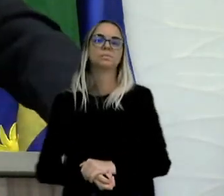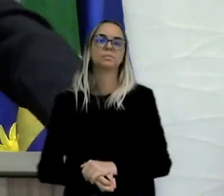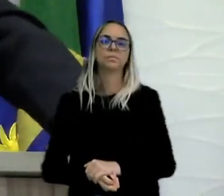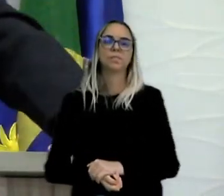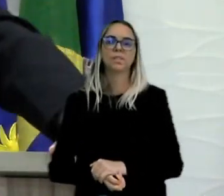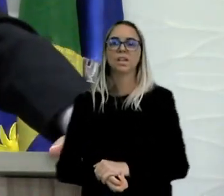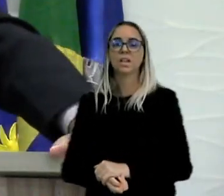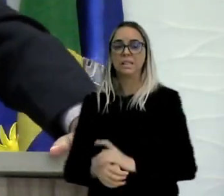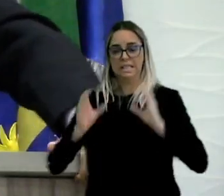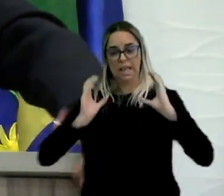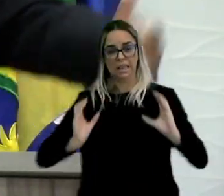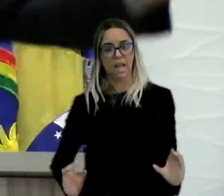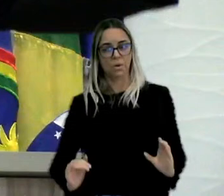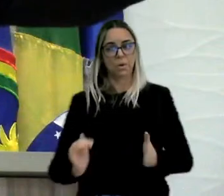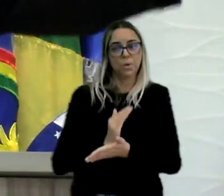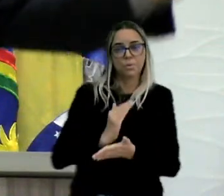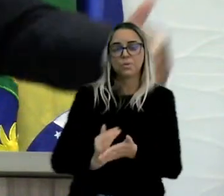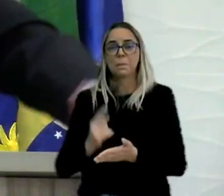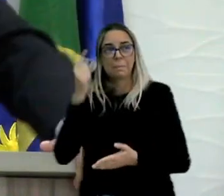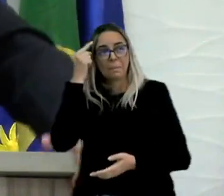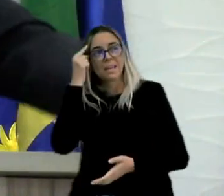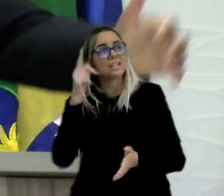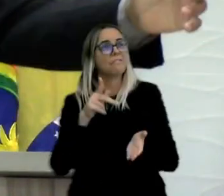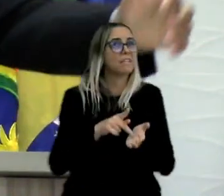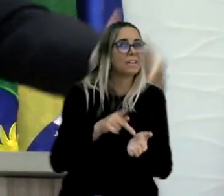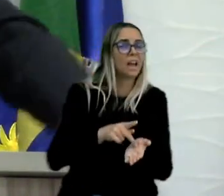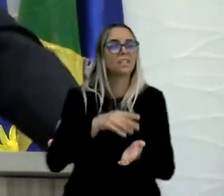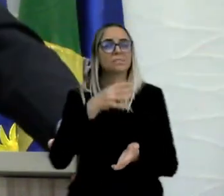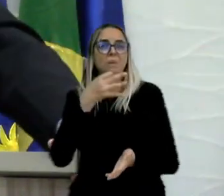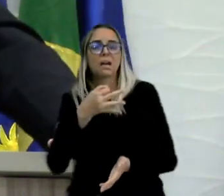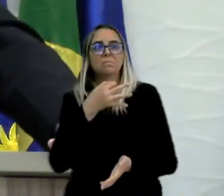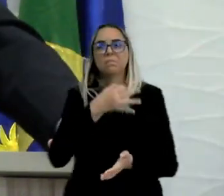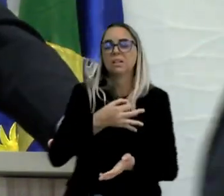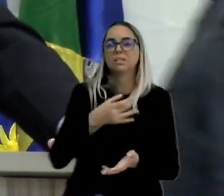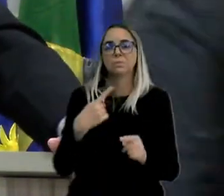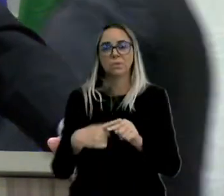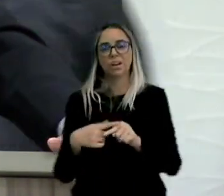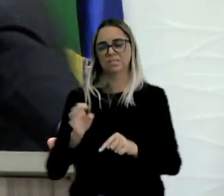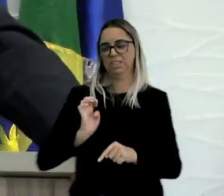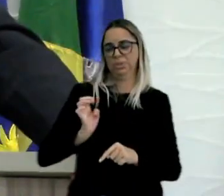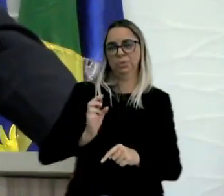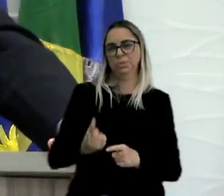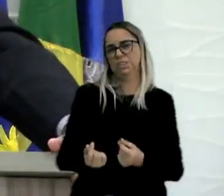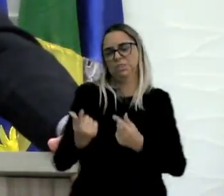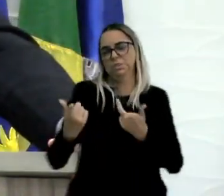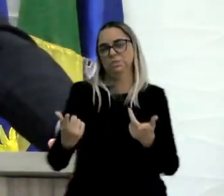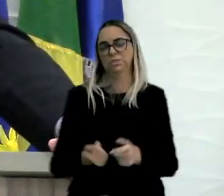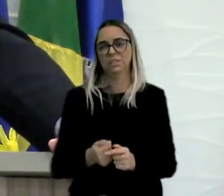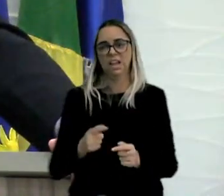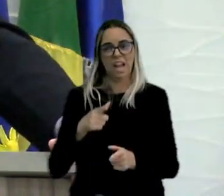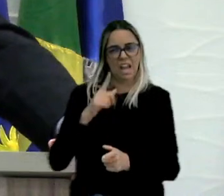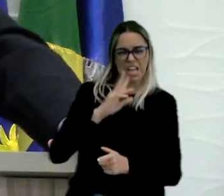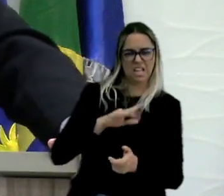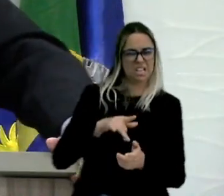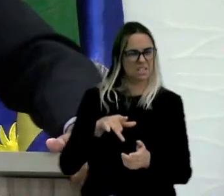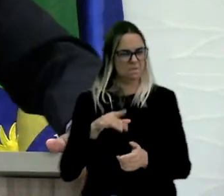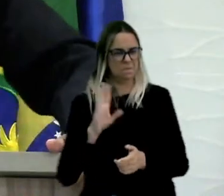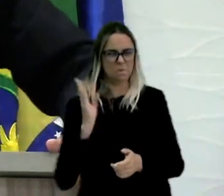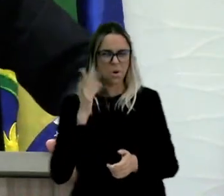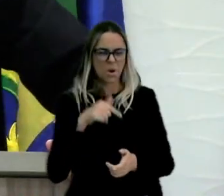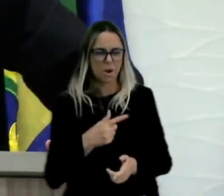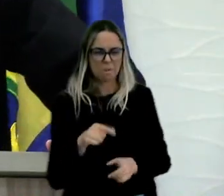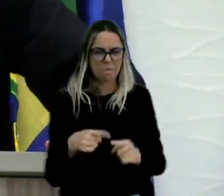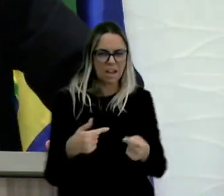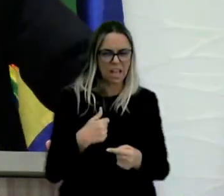muitos cidadões aqui so obete que pensa que é dono da verdade só porque tem dinheiro você pode comprar lambai imbecil Mas jamais eu vou pegar